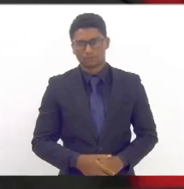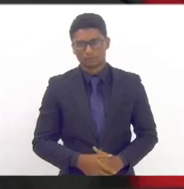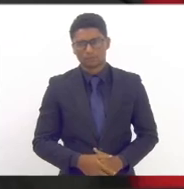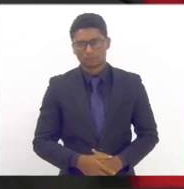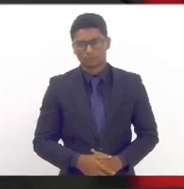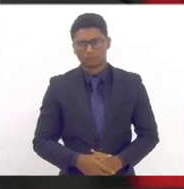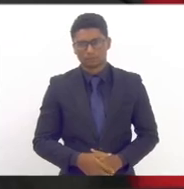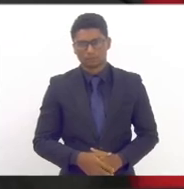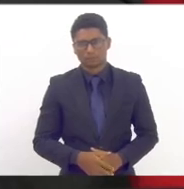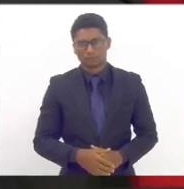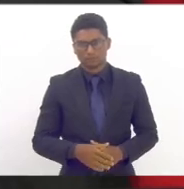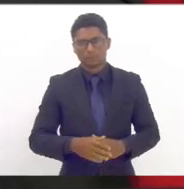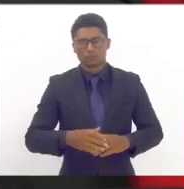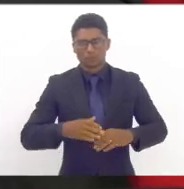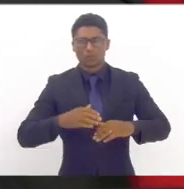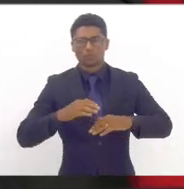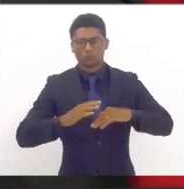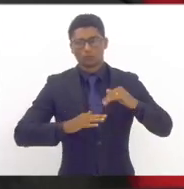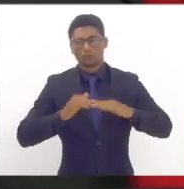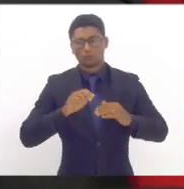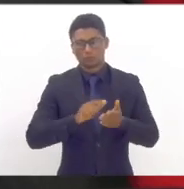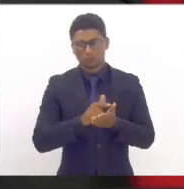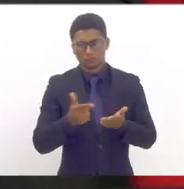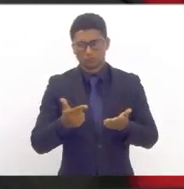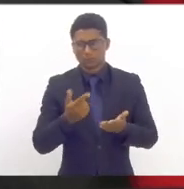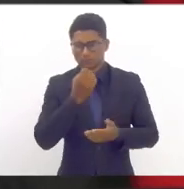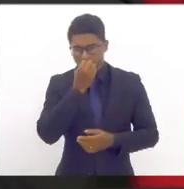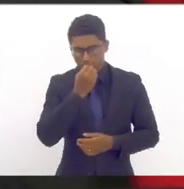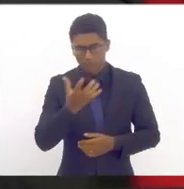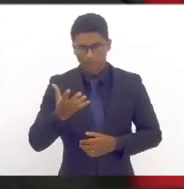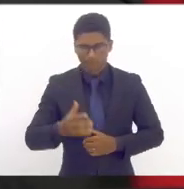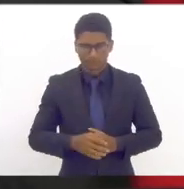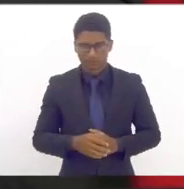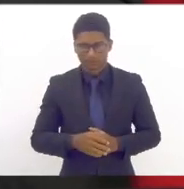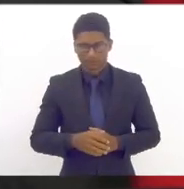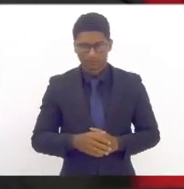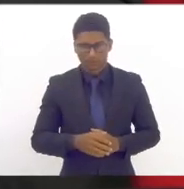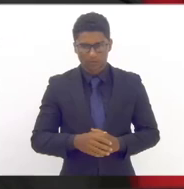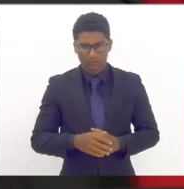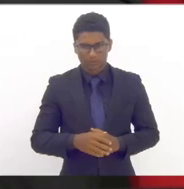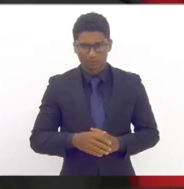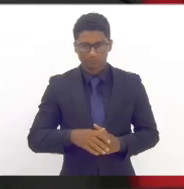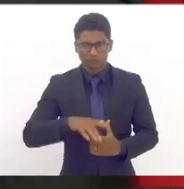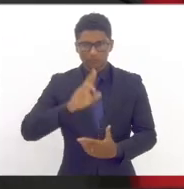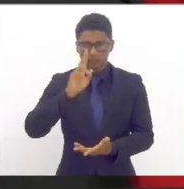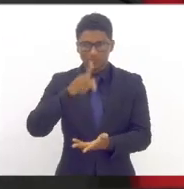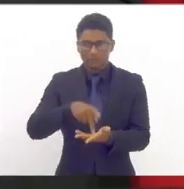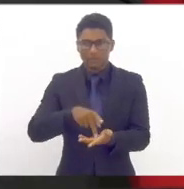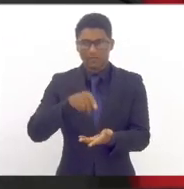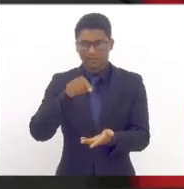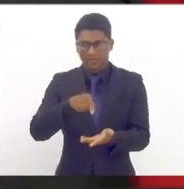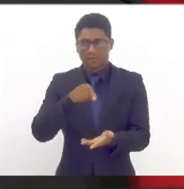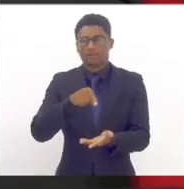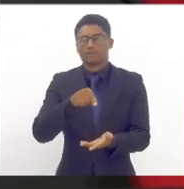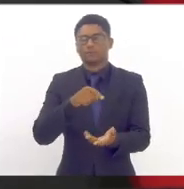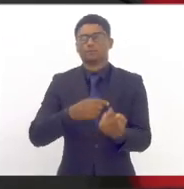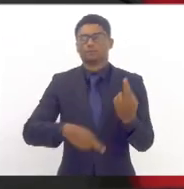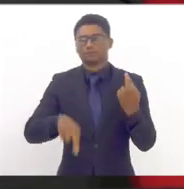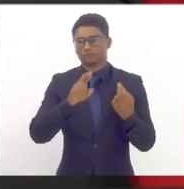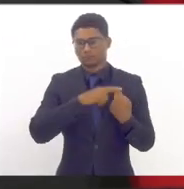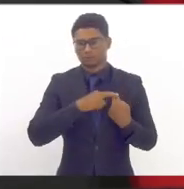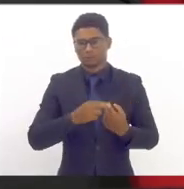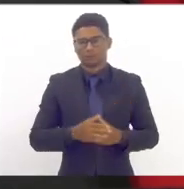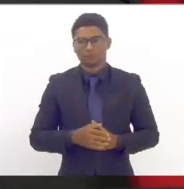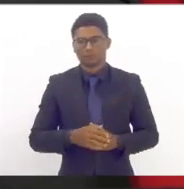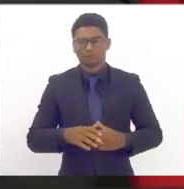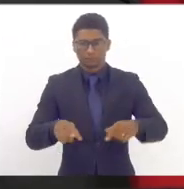necessárias para o bom jornalismo, para o bom comprometimento com a verdade, em desvelar também aquelas